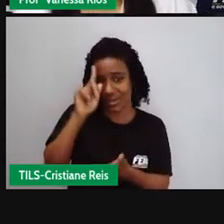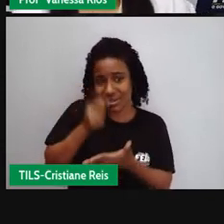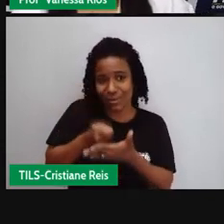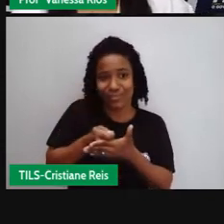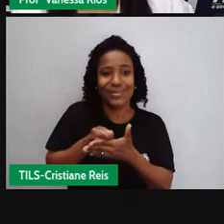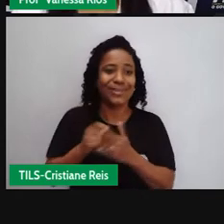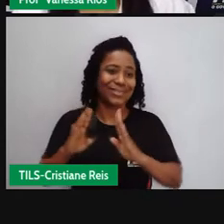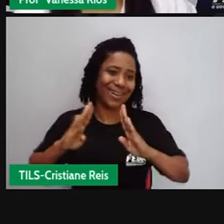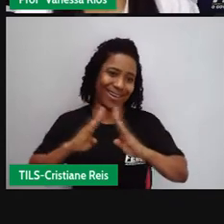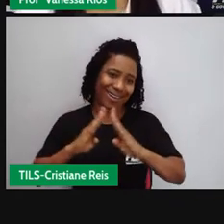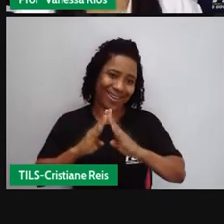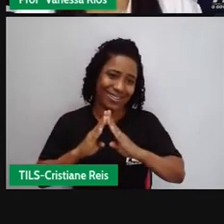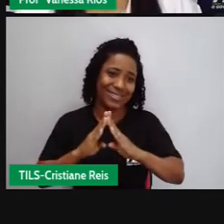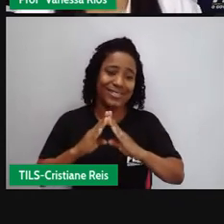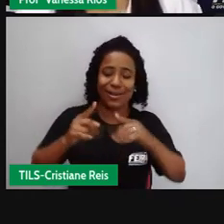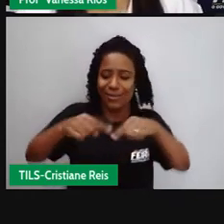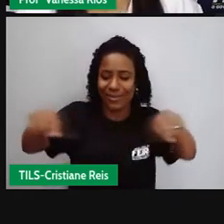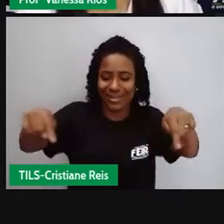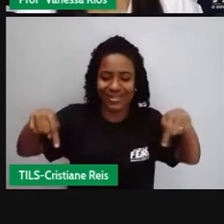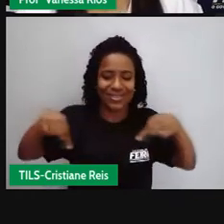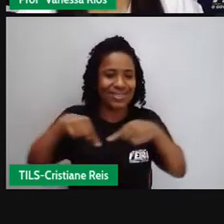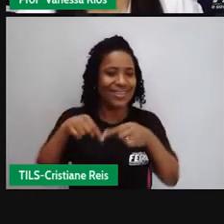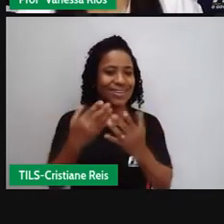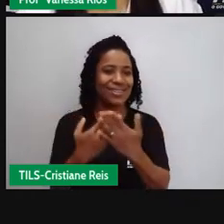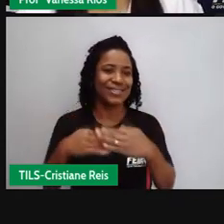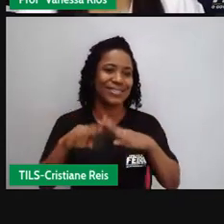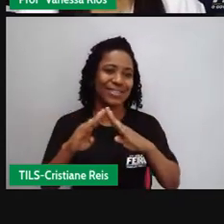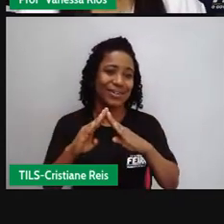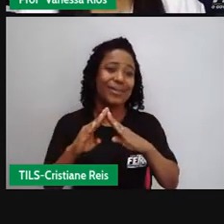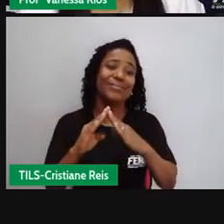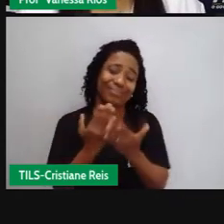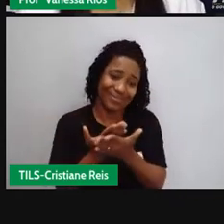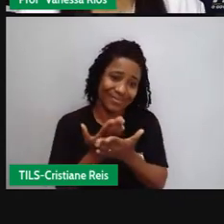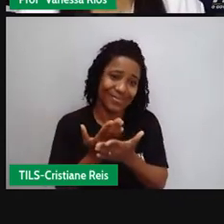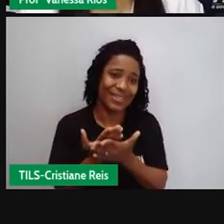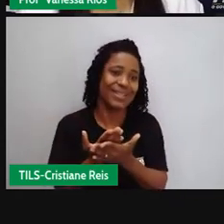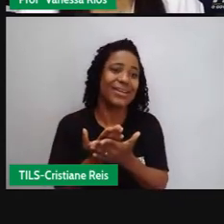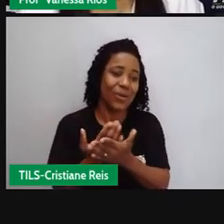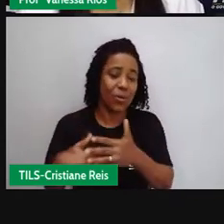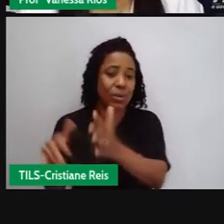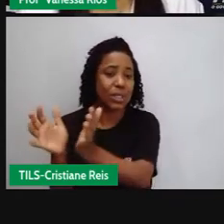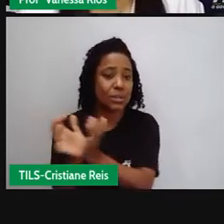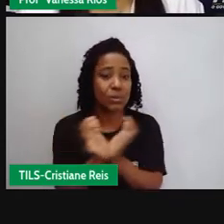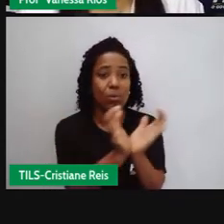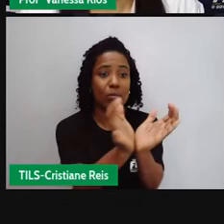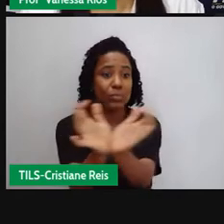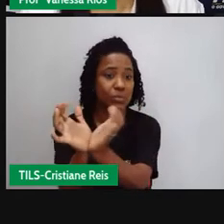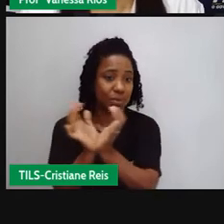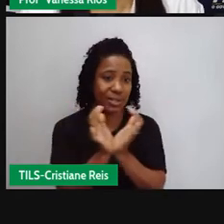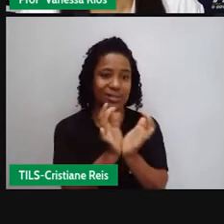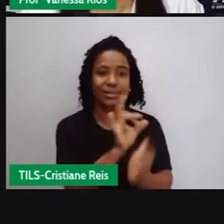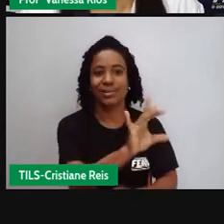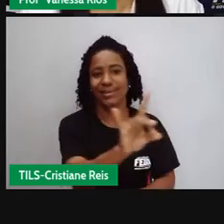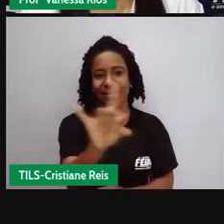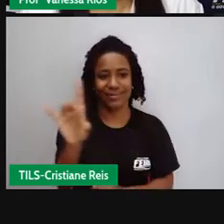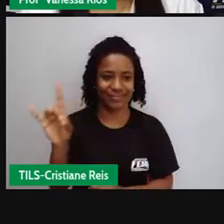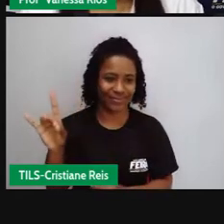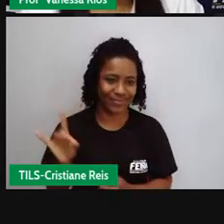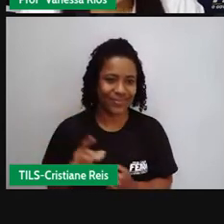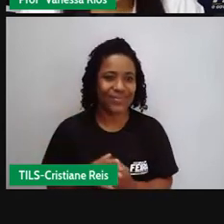nossa sala de aula, ou dentro aí das comunidades onde a gente está inserido. Então, o voto é